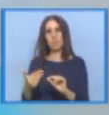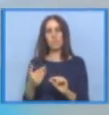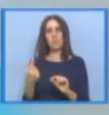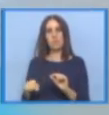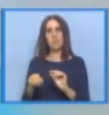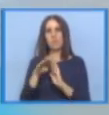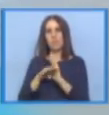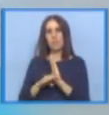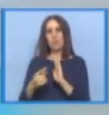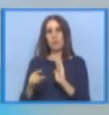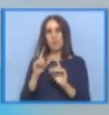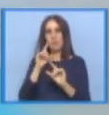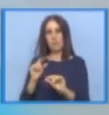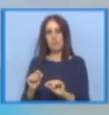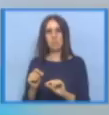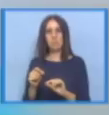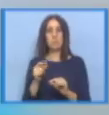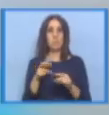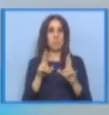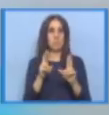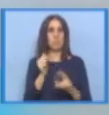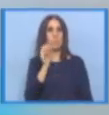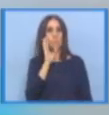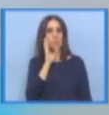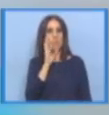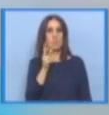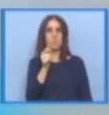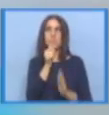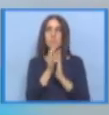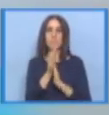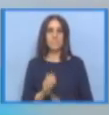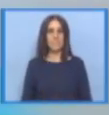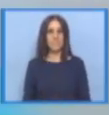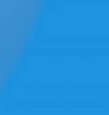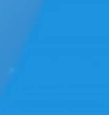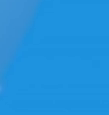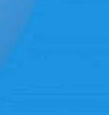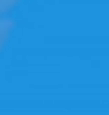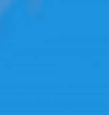edição rádio do programa Eclésia. Tenha então uma boa tarde e até amanhã, se Deus quiser.